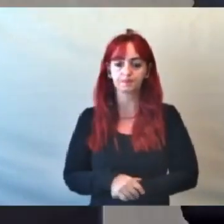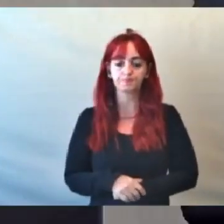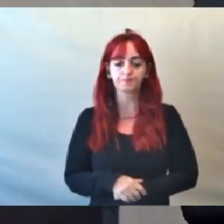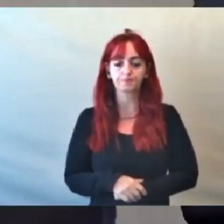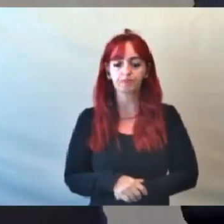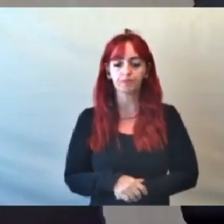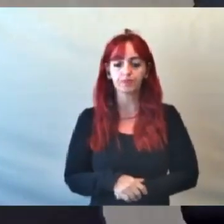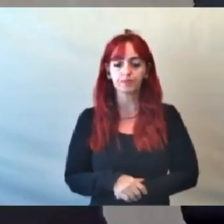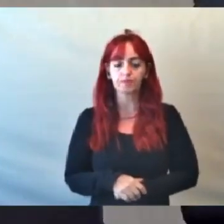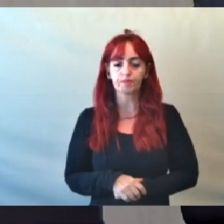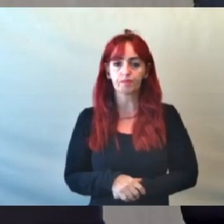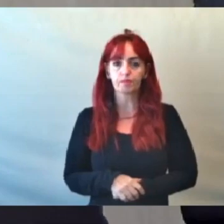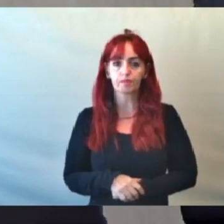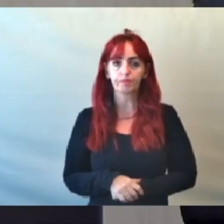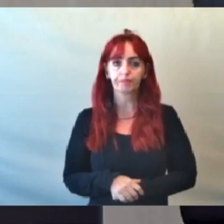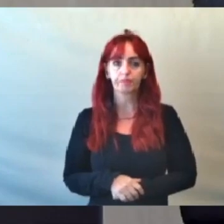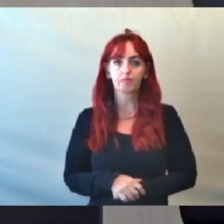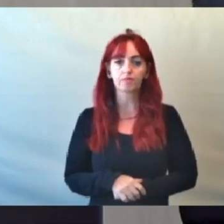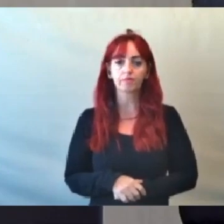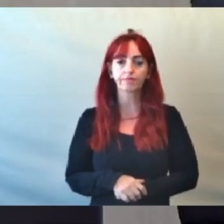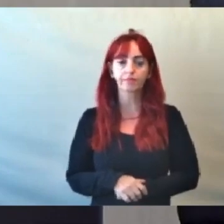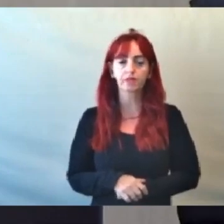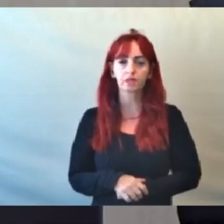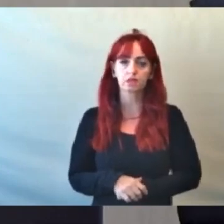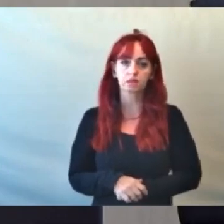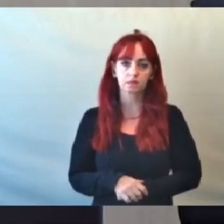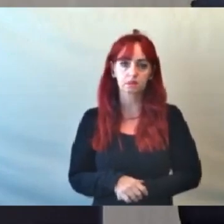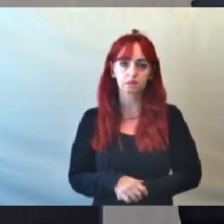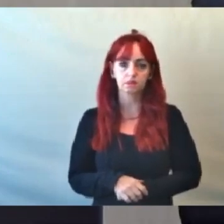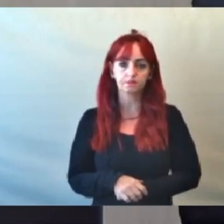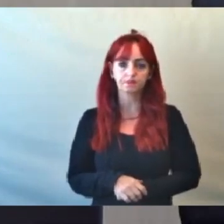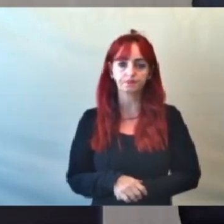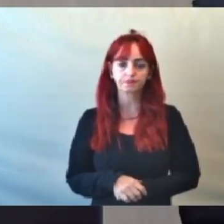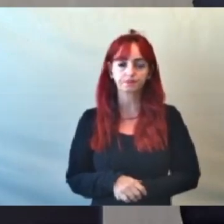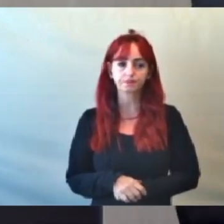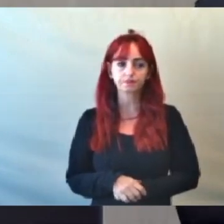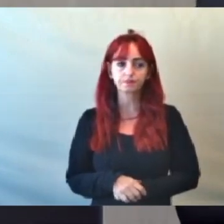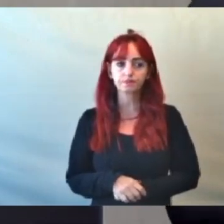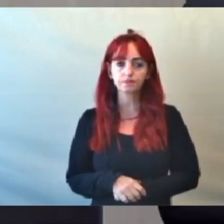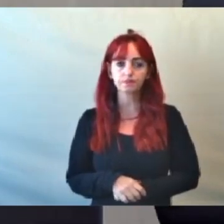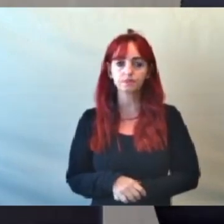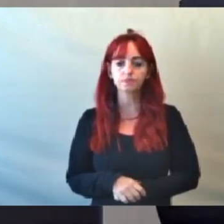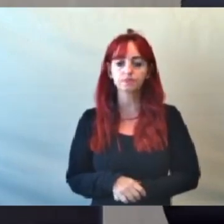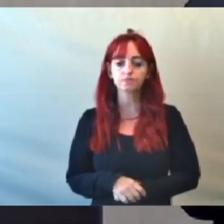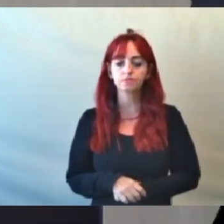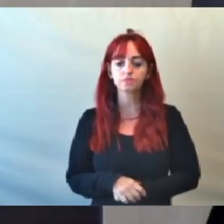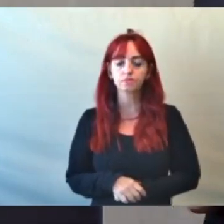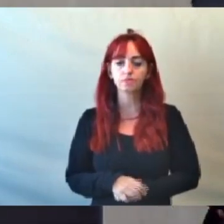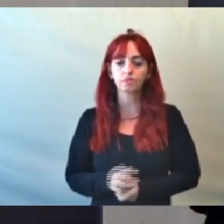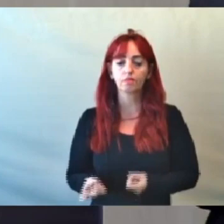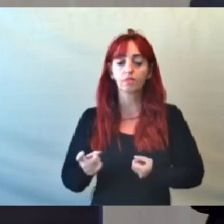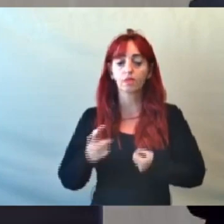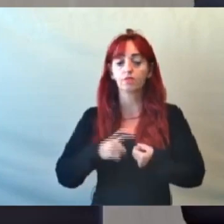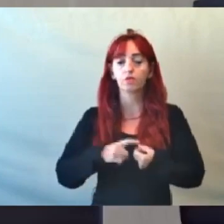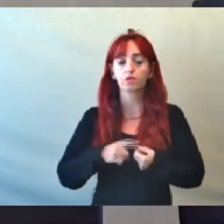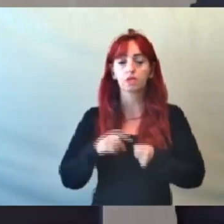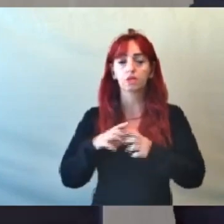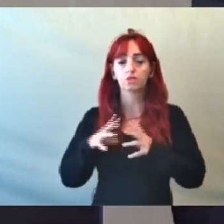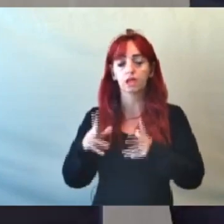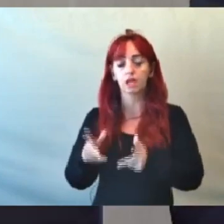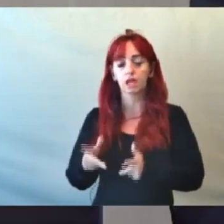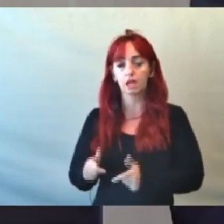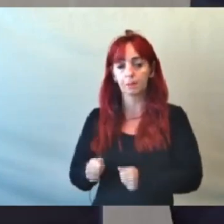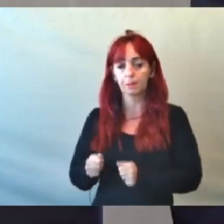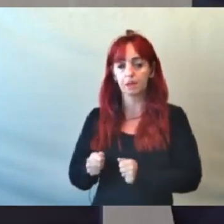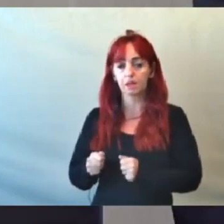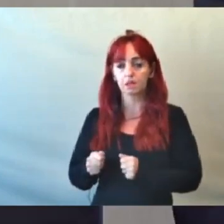Perfeito, professor. Professor, voltando à questão da limpeza da água, só um registro. O